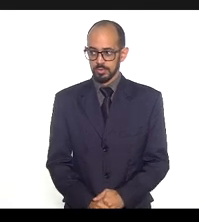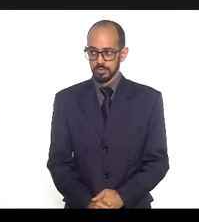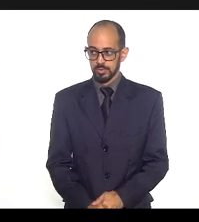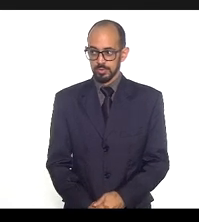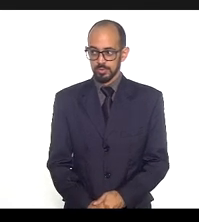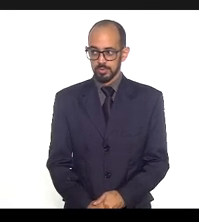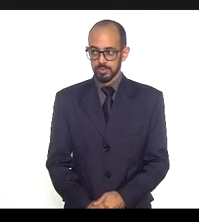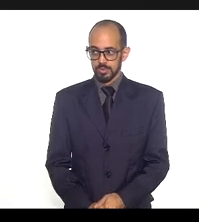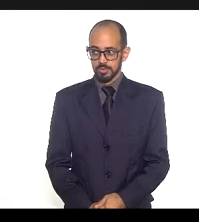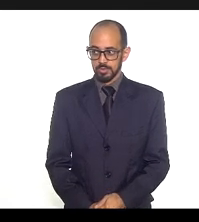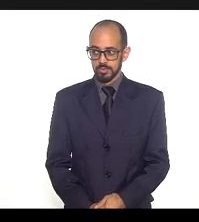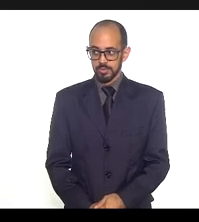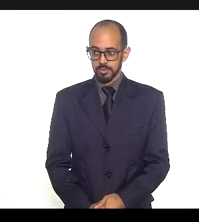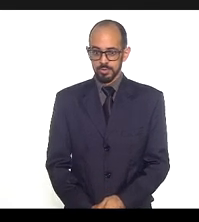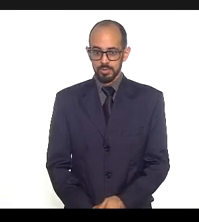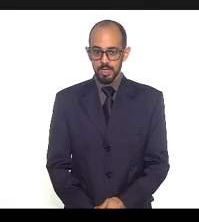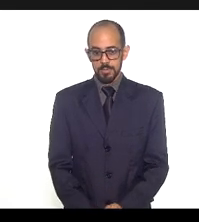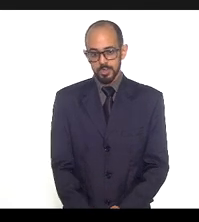O 3.